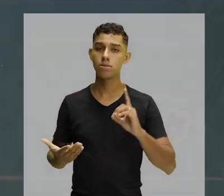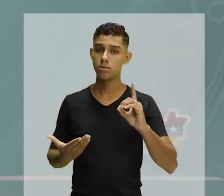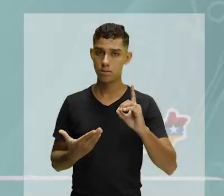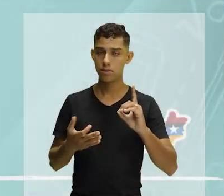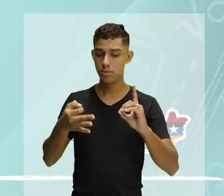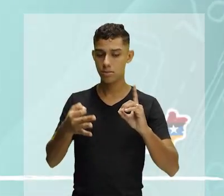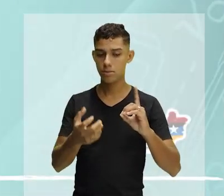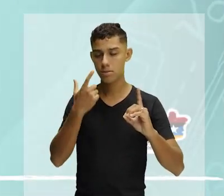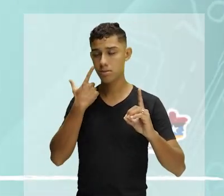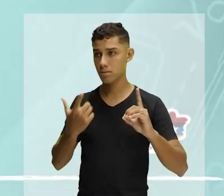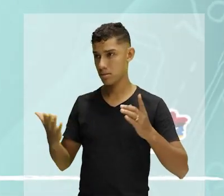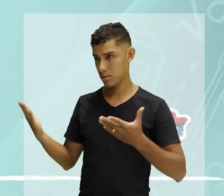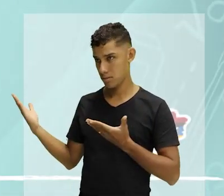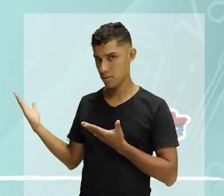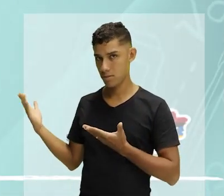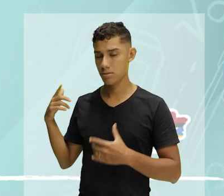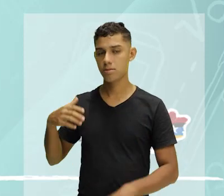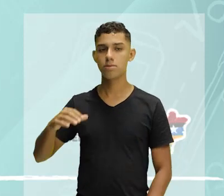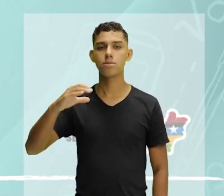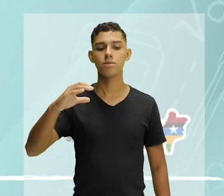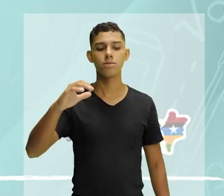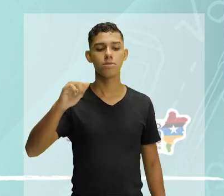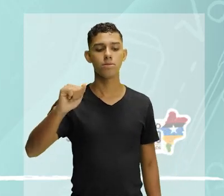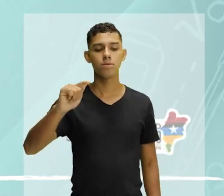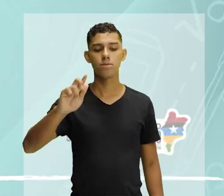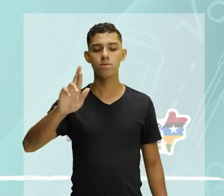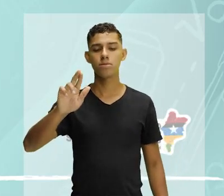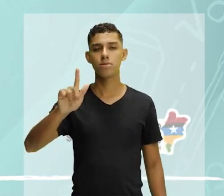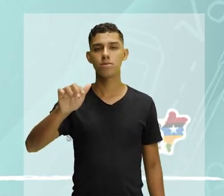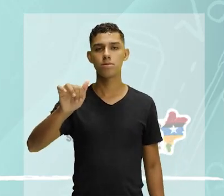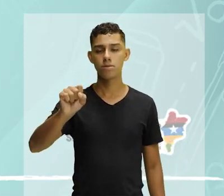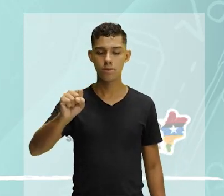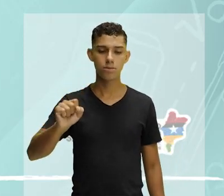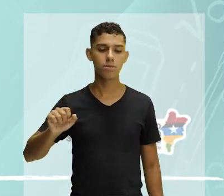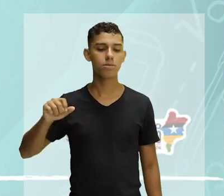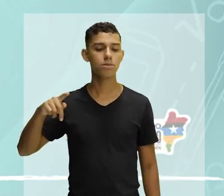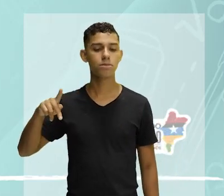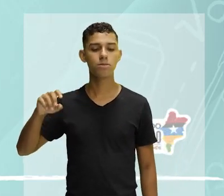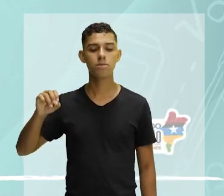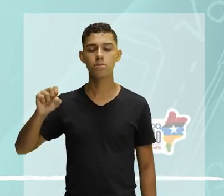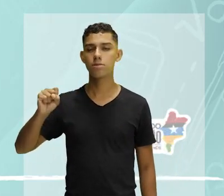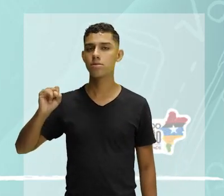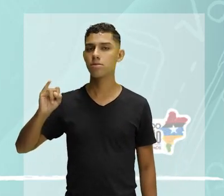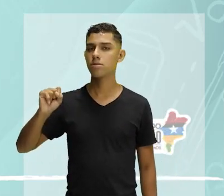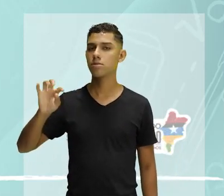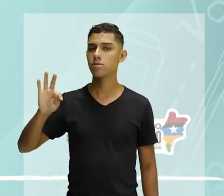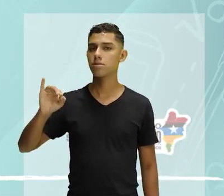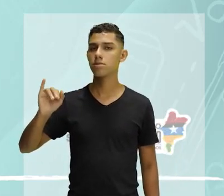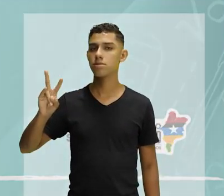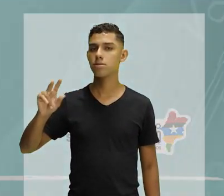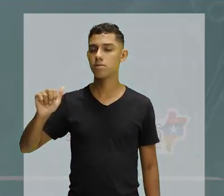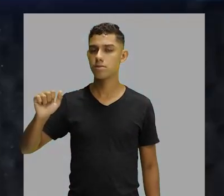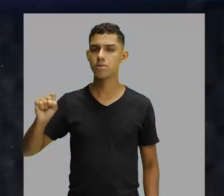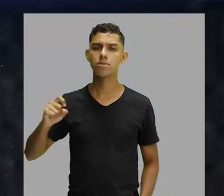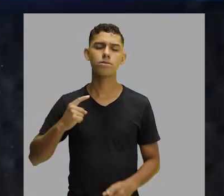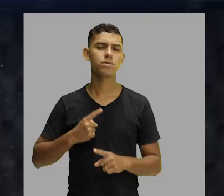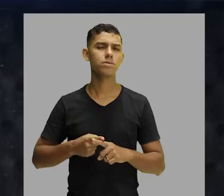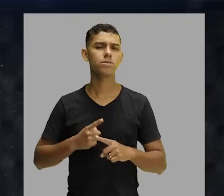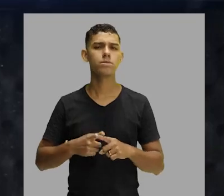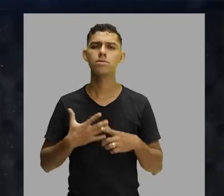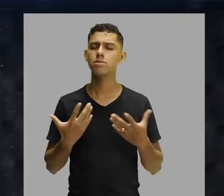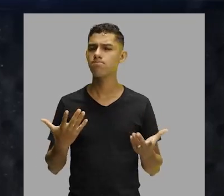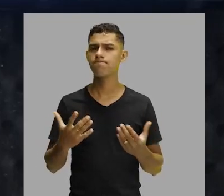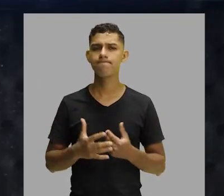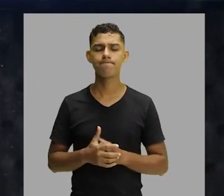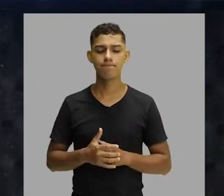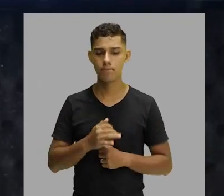é a letra D, que são justamente as cargas positivas. Então, vão agir ali como cargas positivas, certo? Por quê? Então,